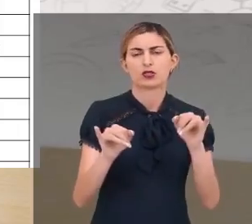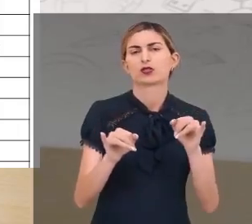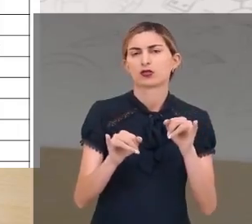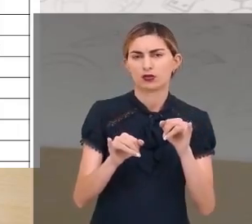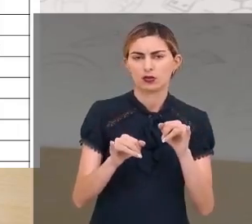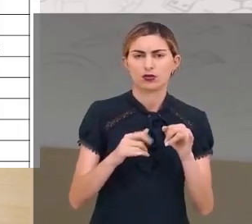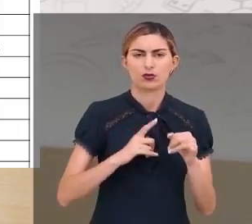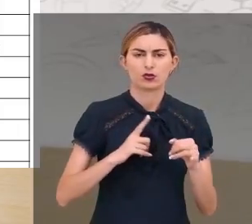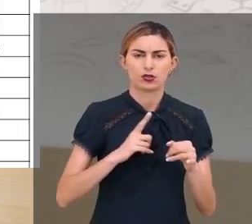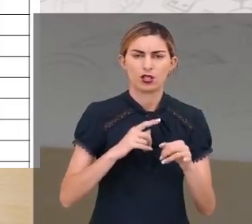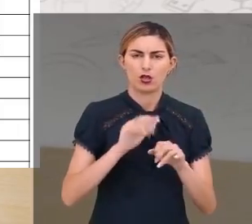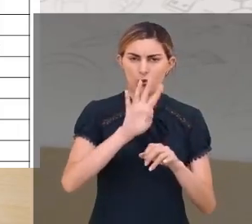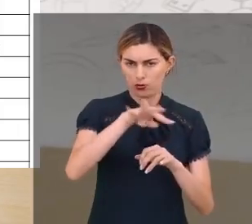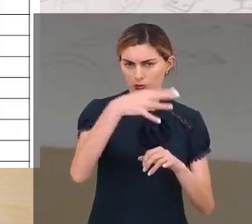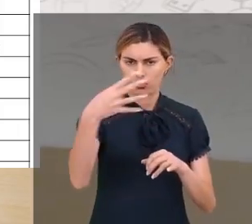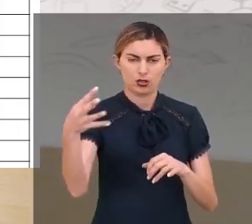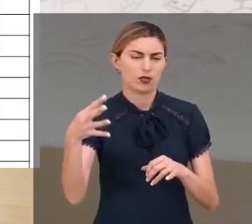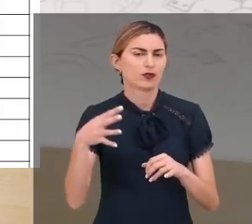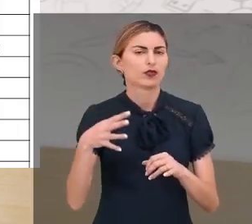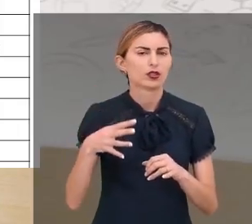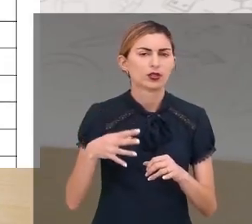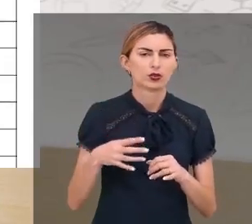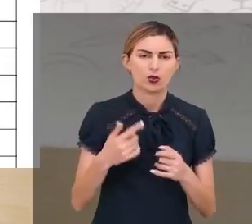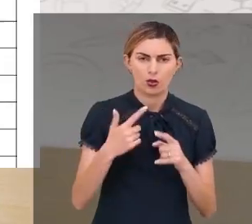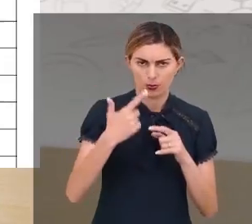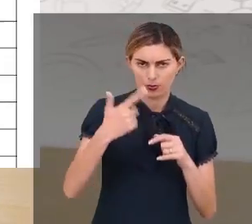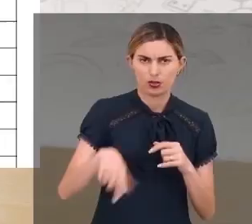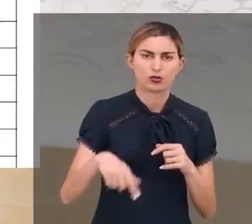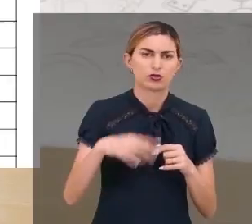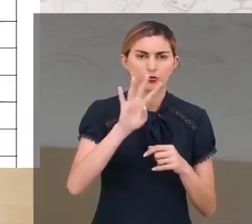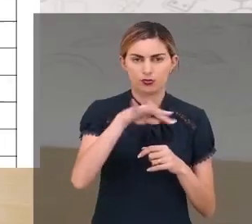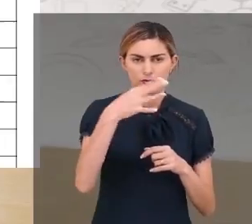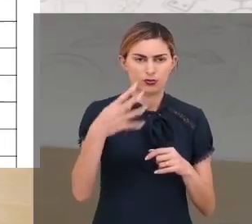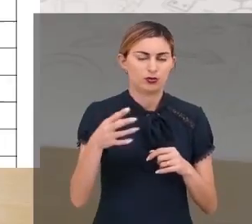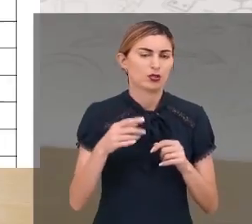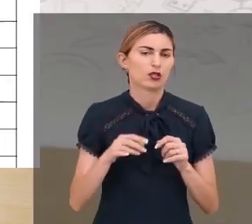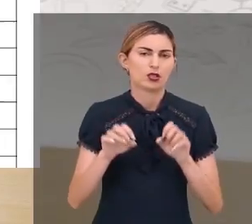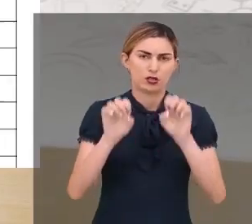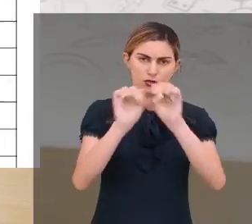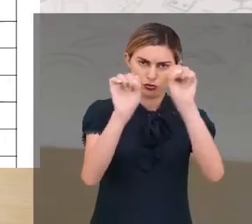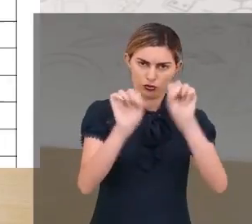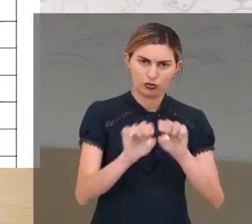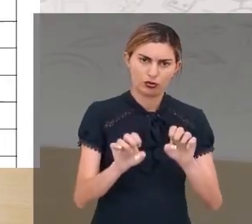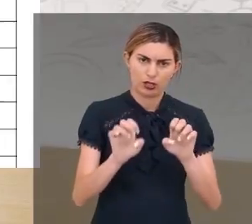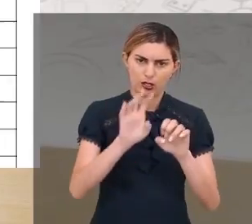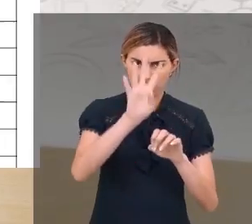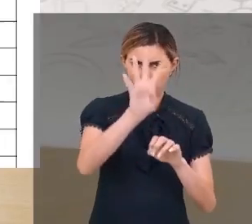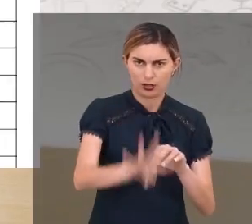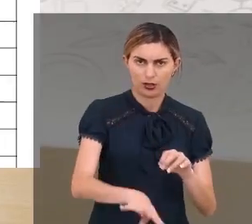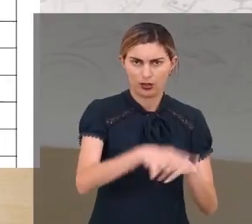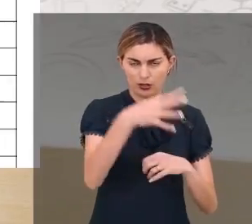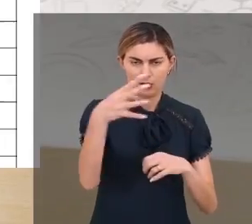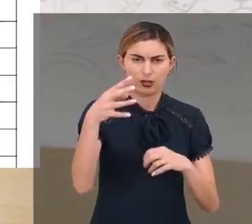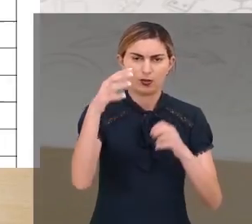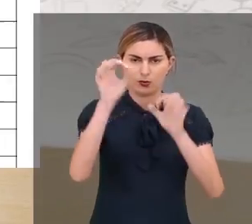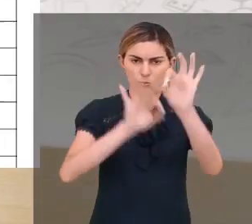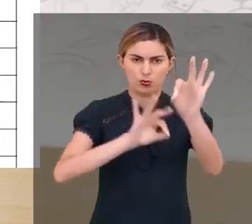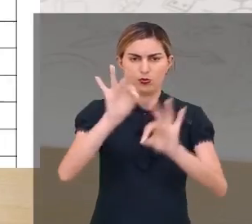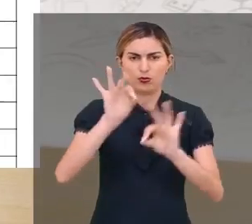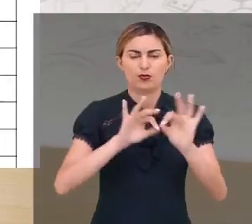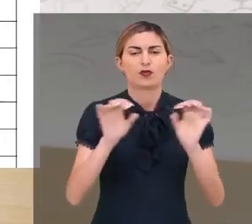início para se montar o gráfico ABC. Mais à frente, a estrutura da tabela